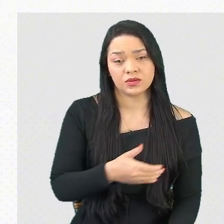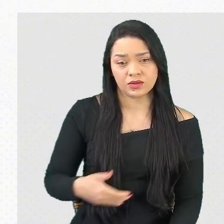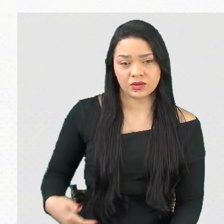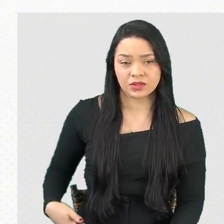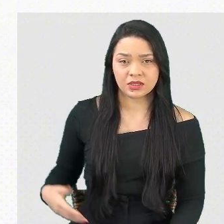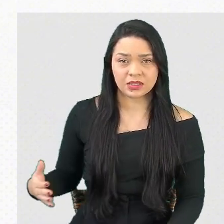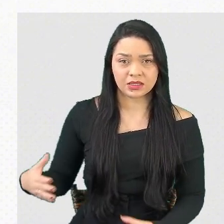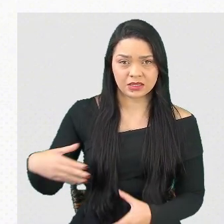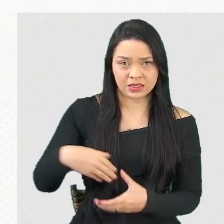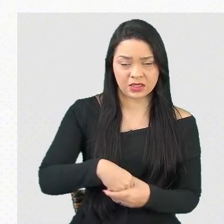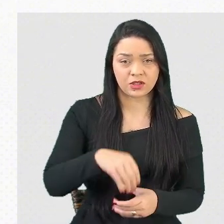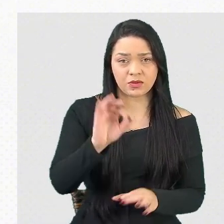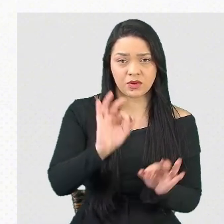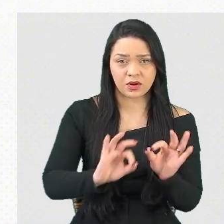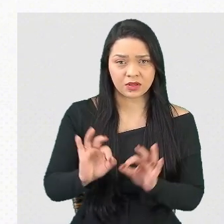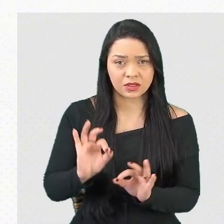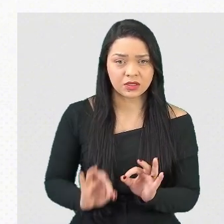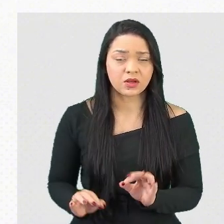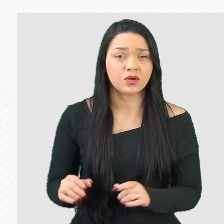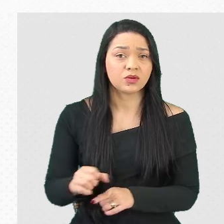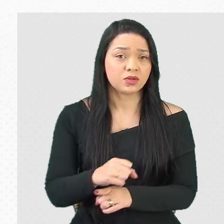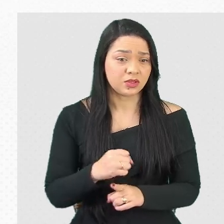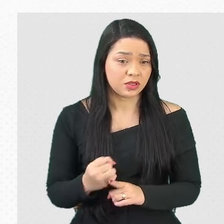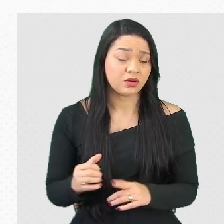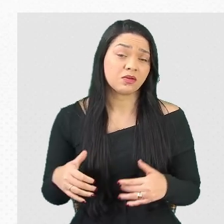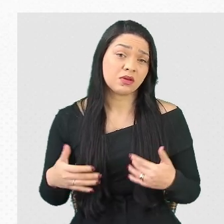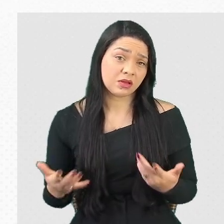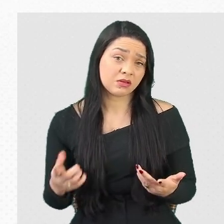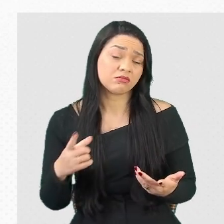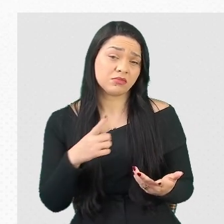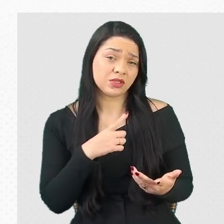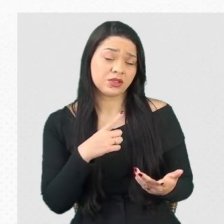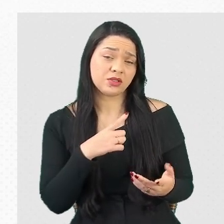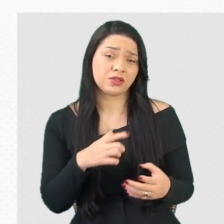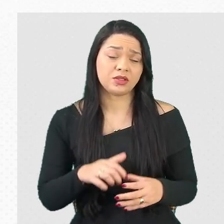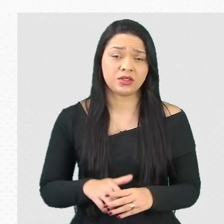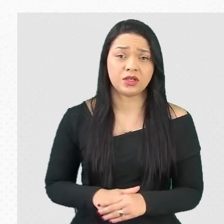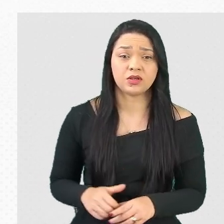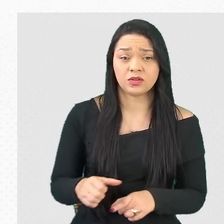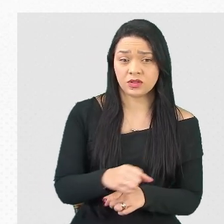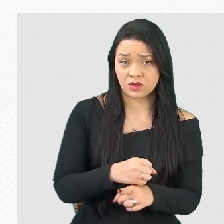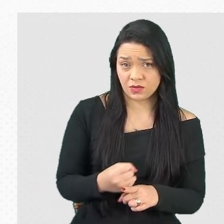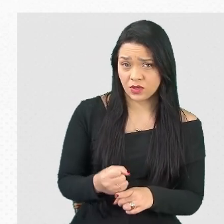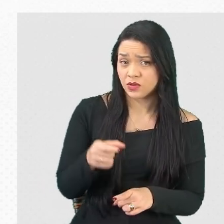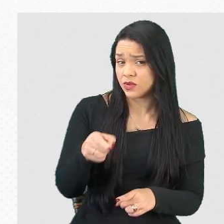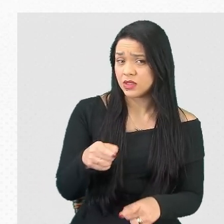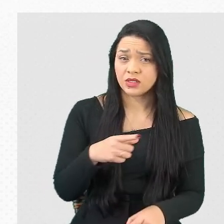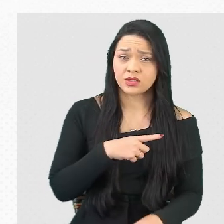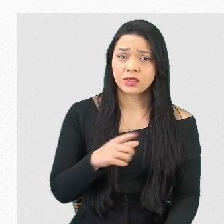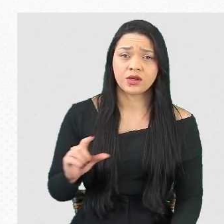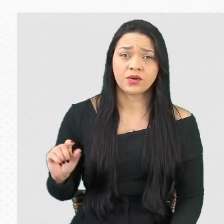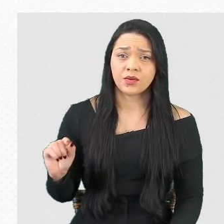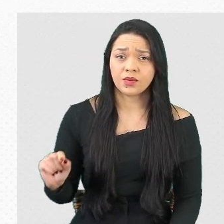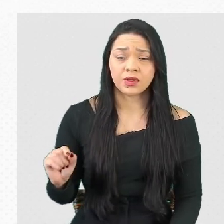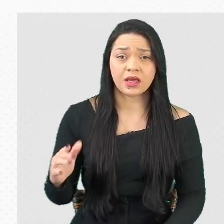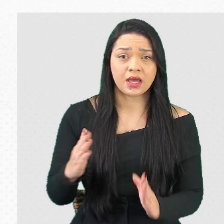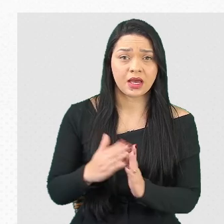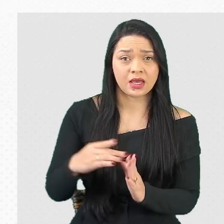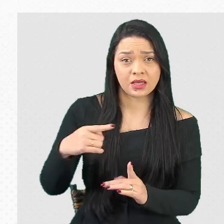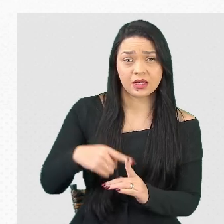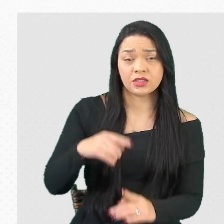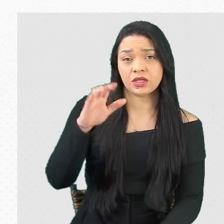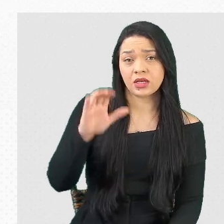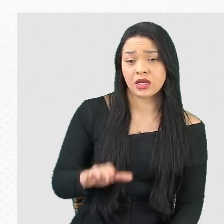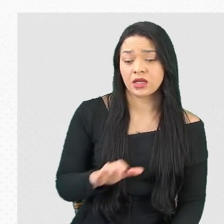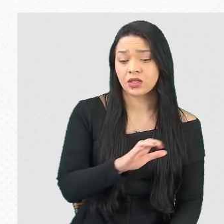dentro de uma organização social, era isso que estava posto. Socialmente, você tinha a Igreja Católica